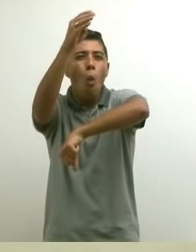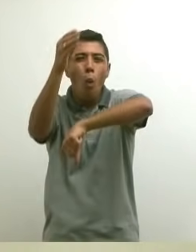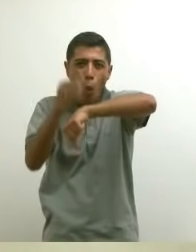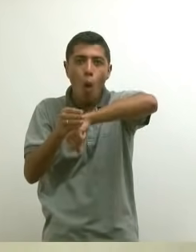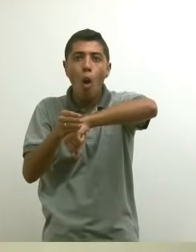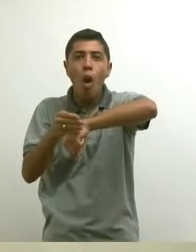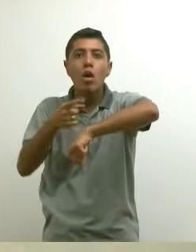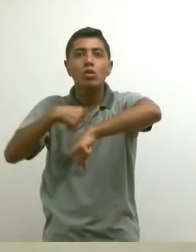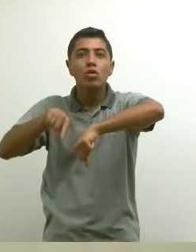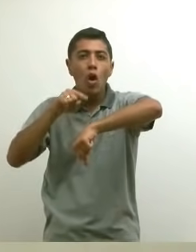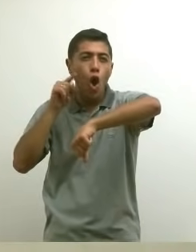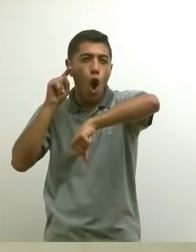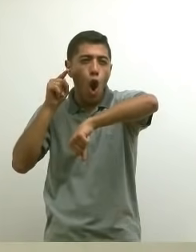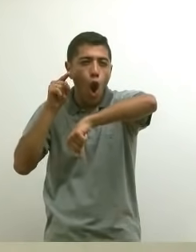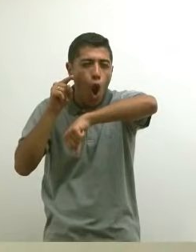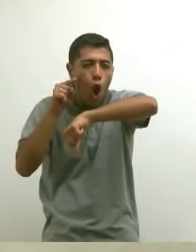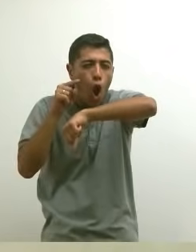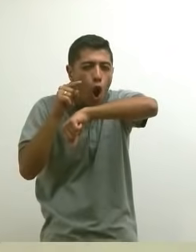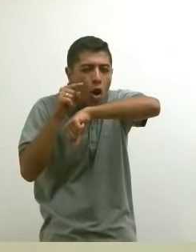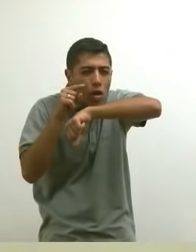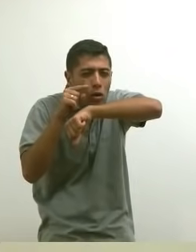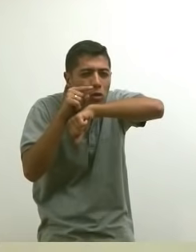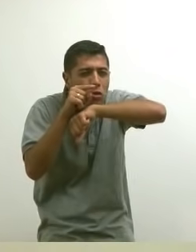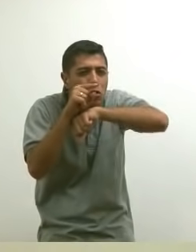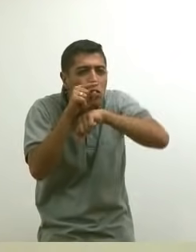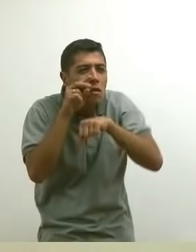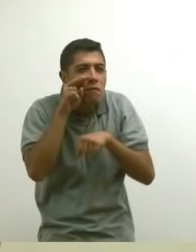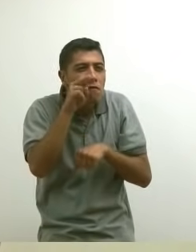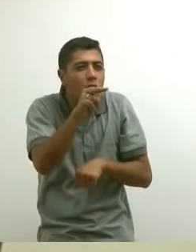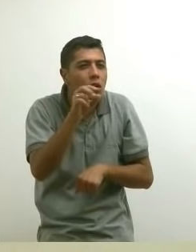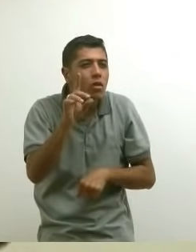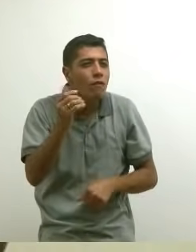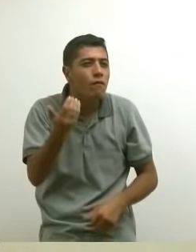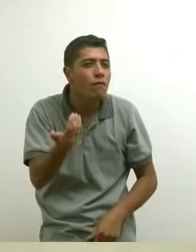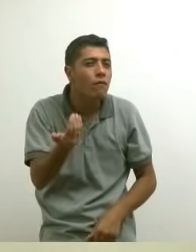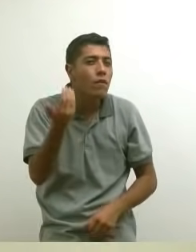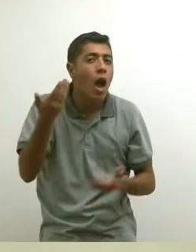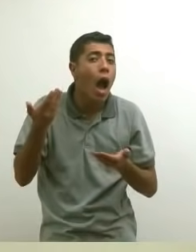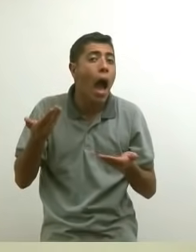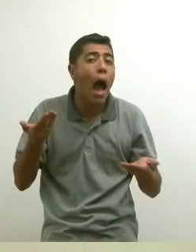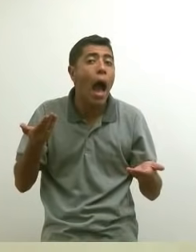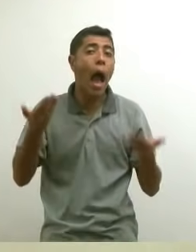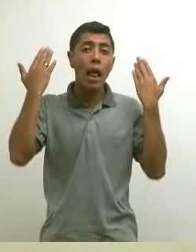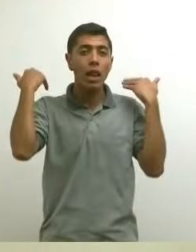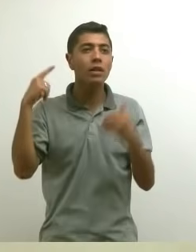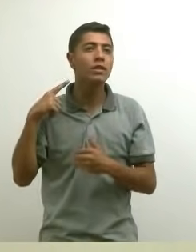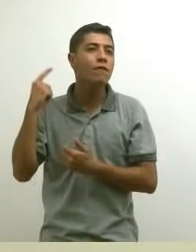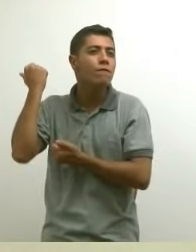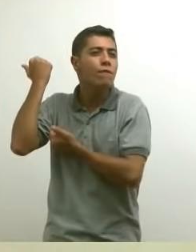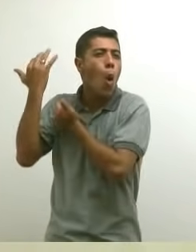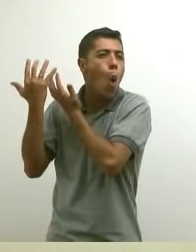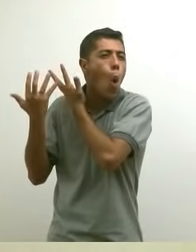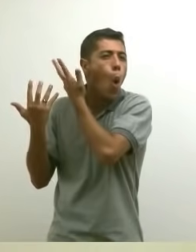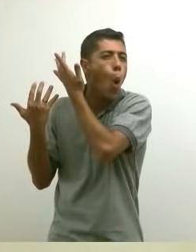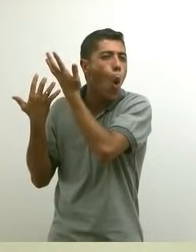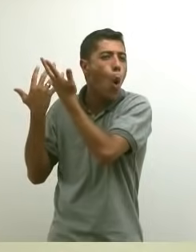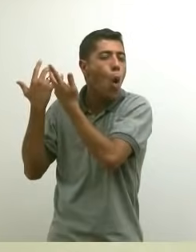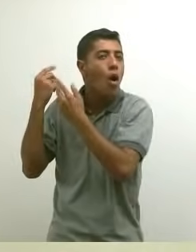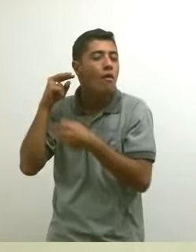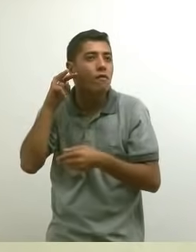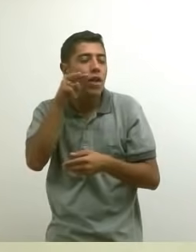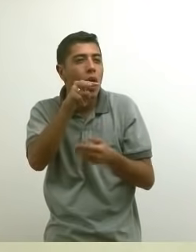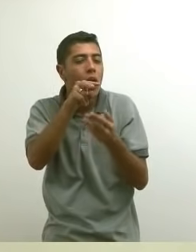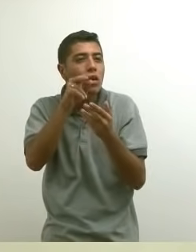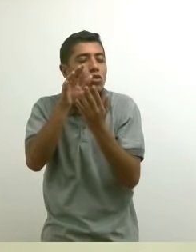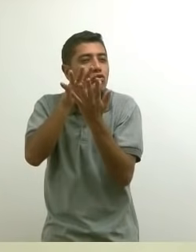do mundo real que é projetado através do fogo aí parece a sombra ea gente olha sombra essa realidade